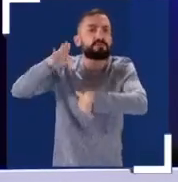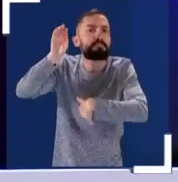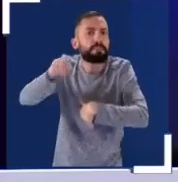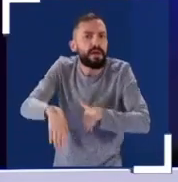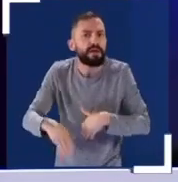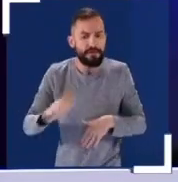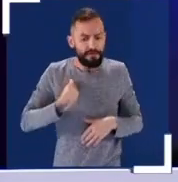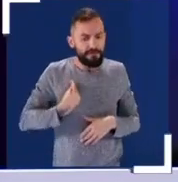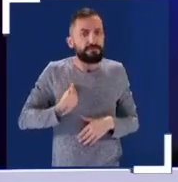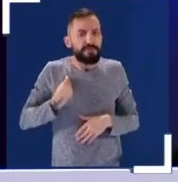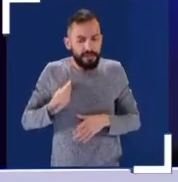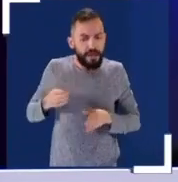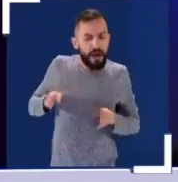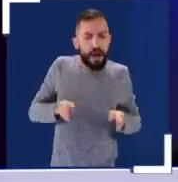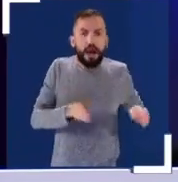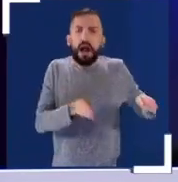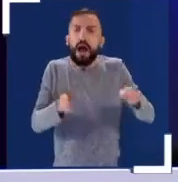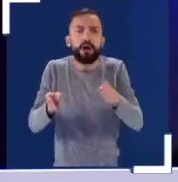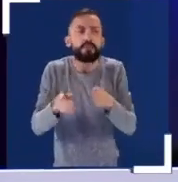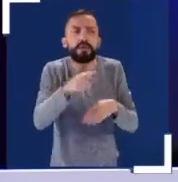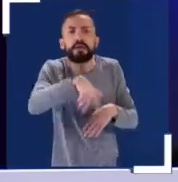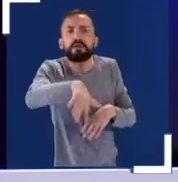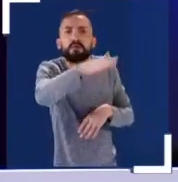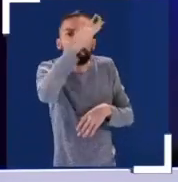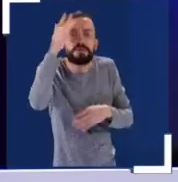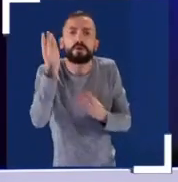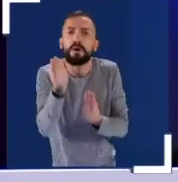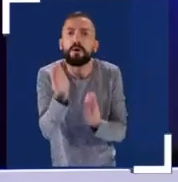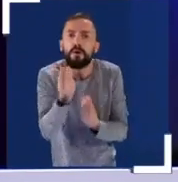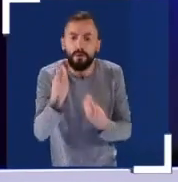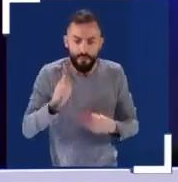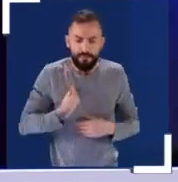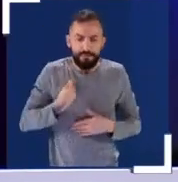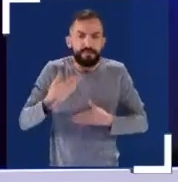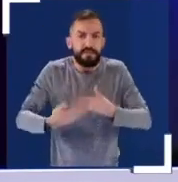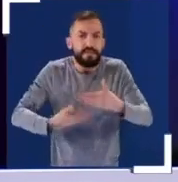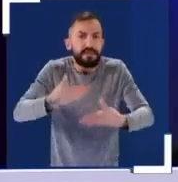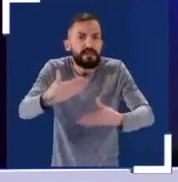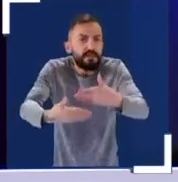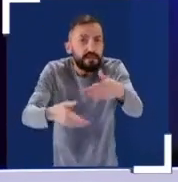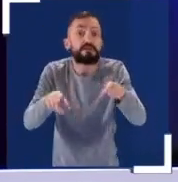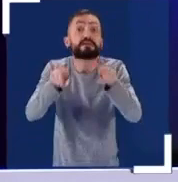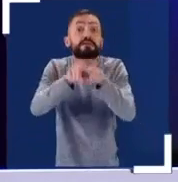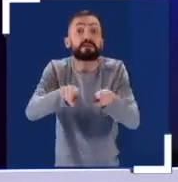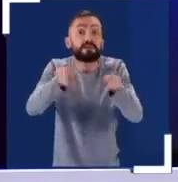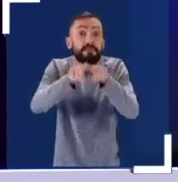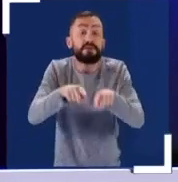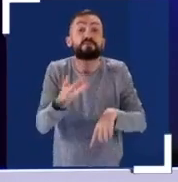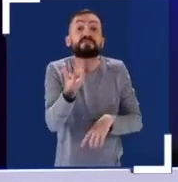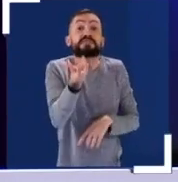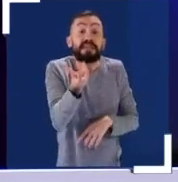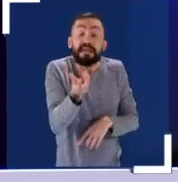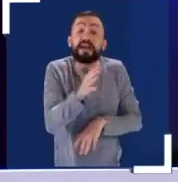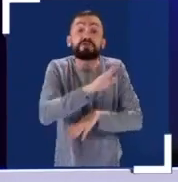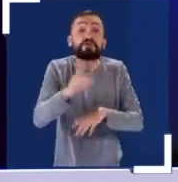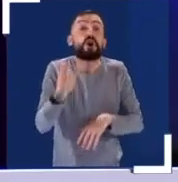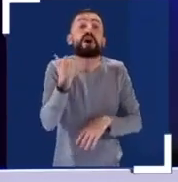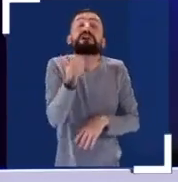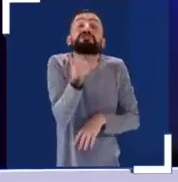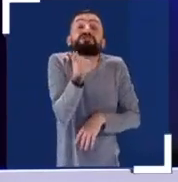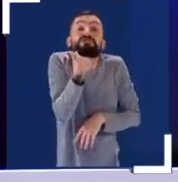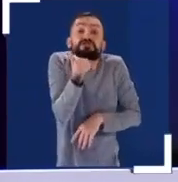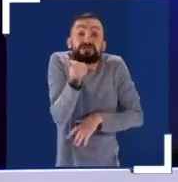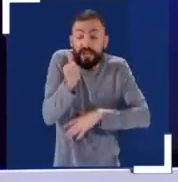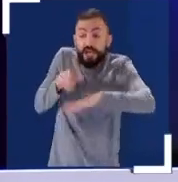vida, com a forma que você atuou na sua vida, o interesse que você teve, se foi de acumular para você ou se for